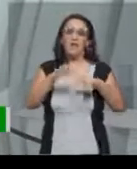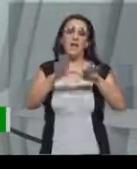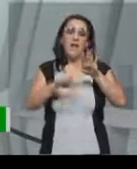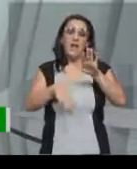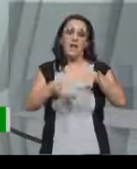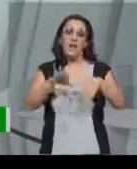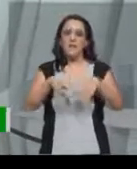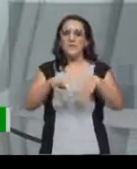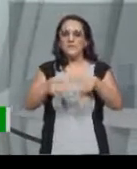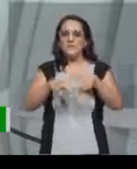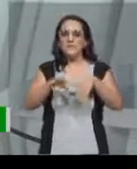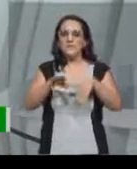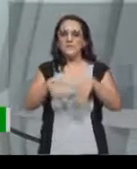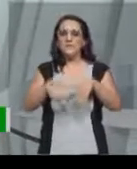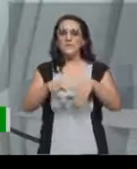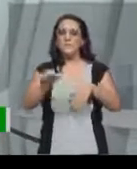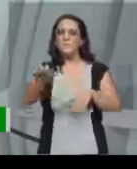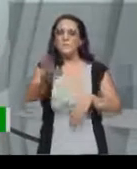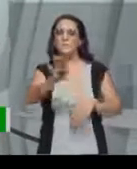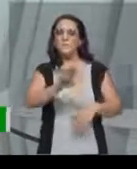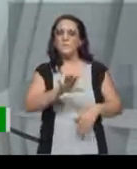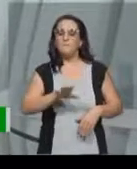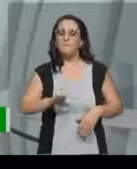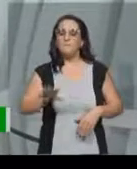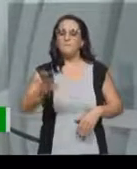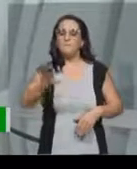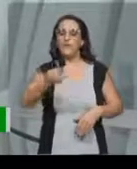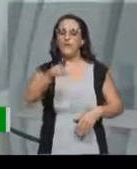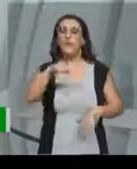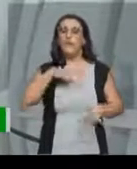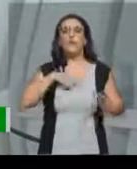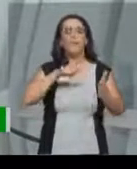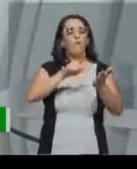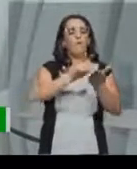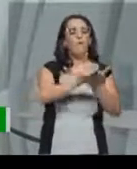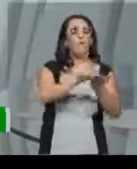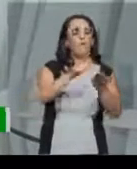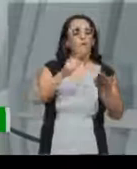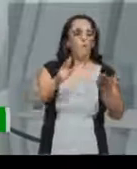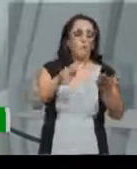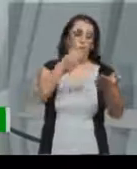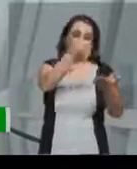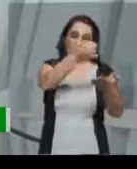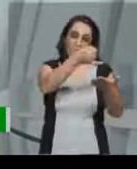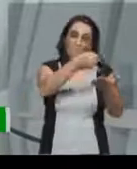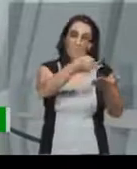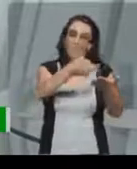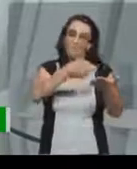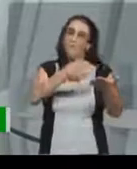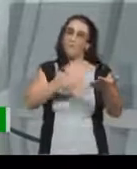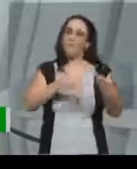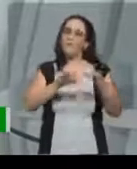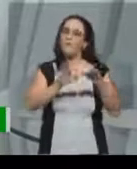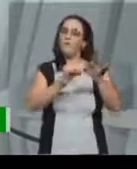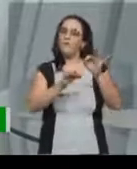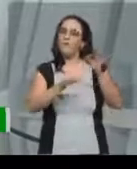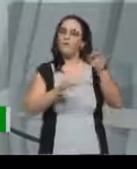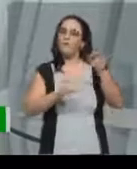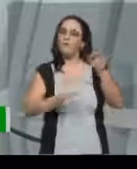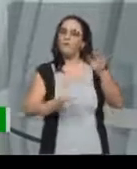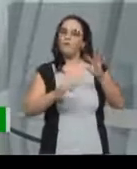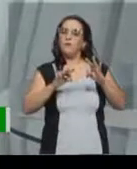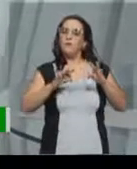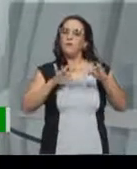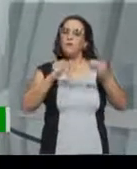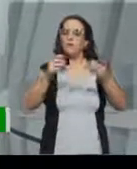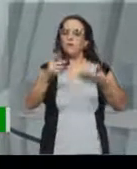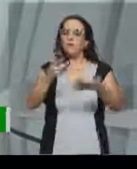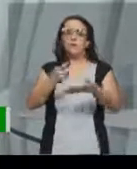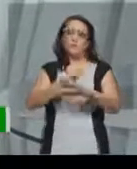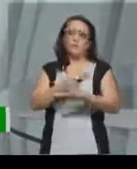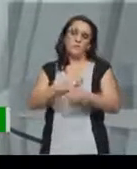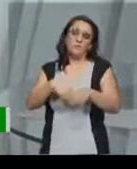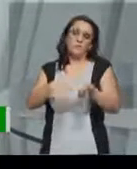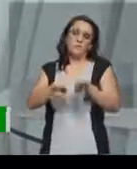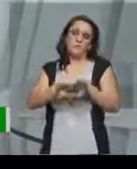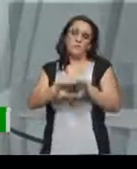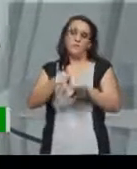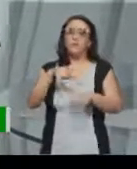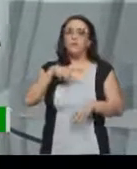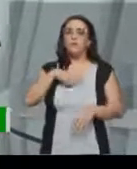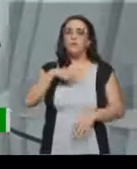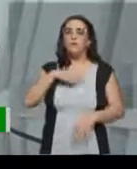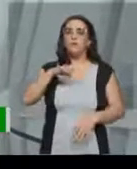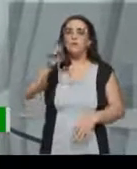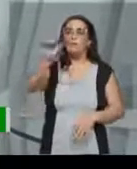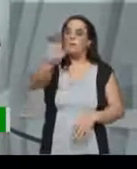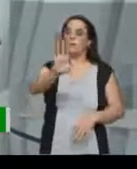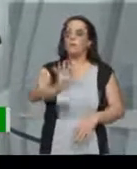tem o jornalzinho do bairro, então vai falar o que está acontecendo no bairro. Nós temos, né, os jornais que falam do nosso estado,